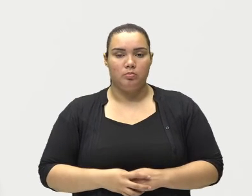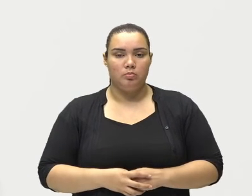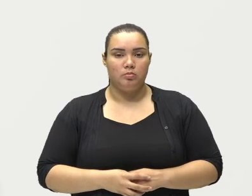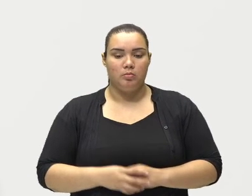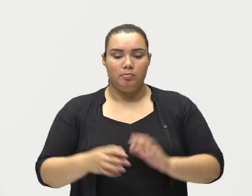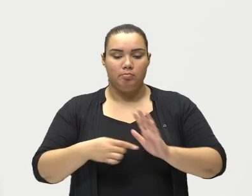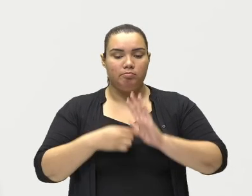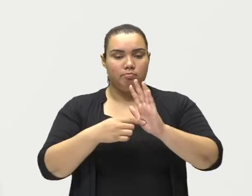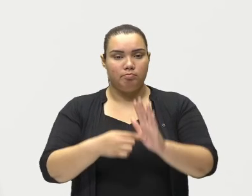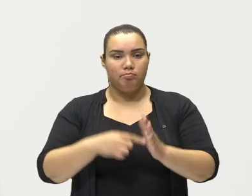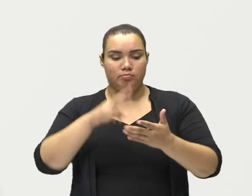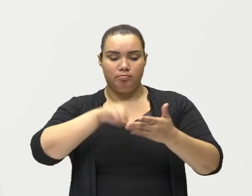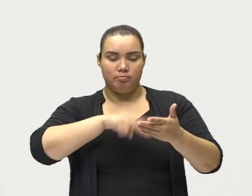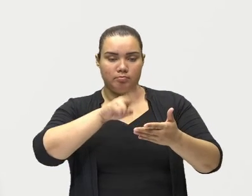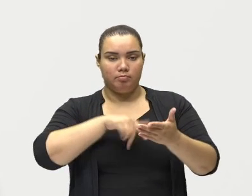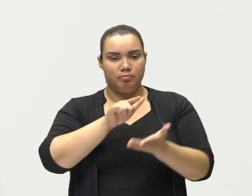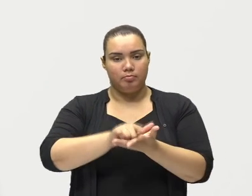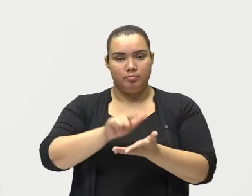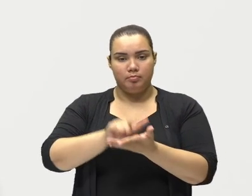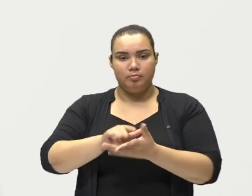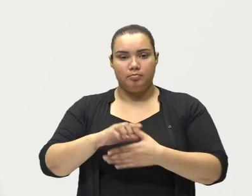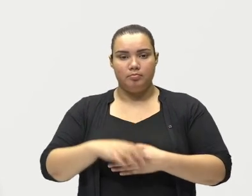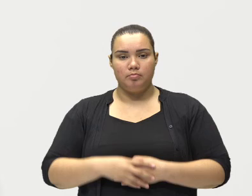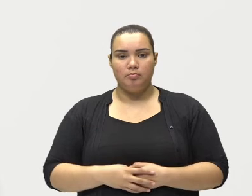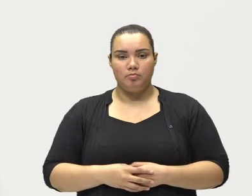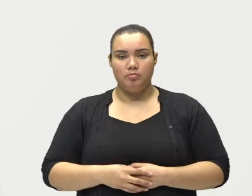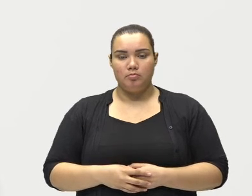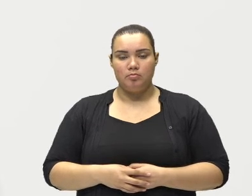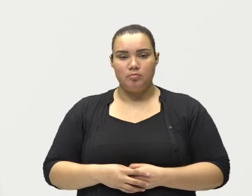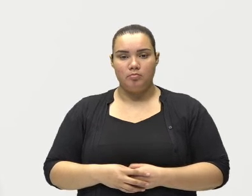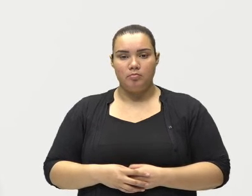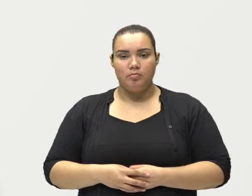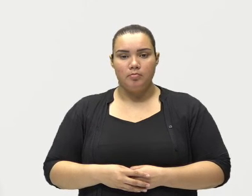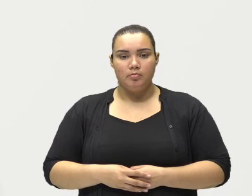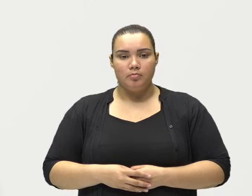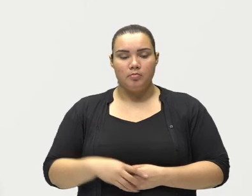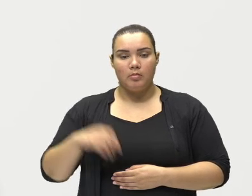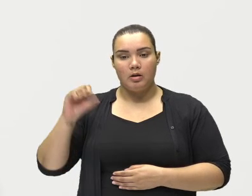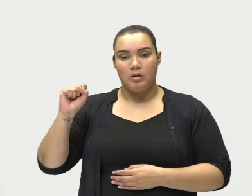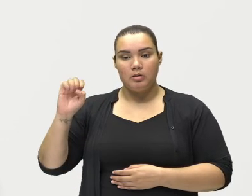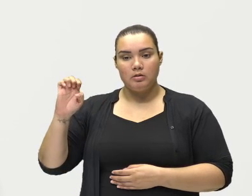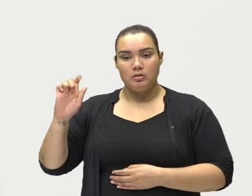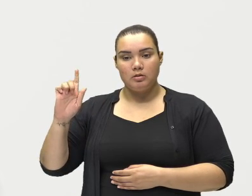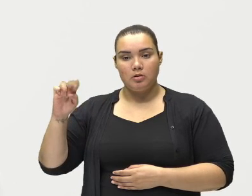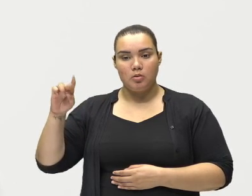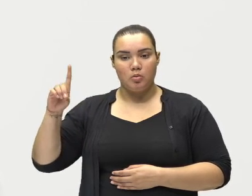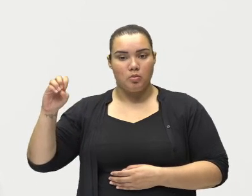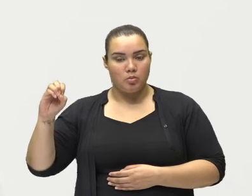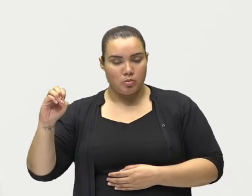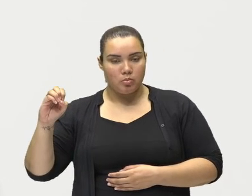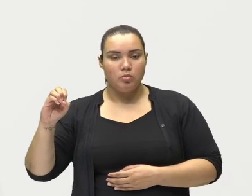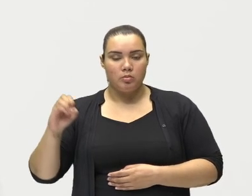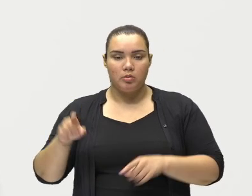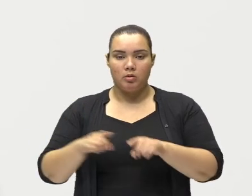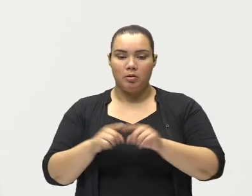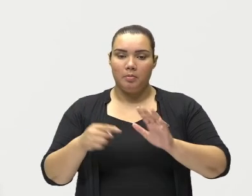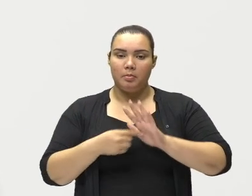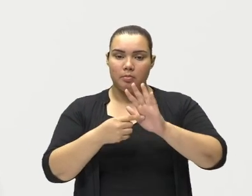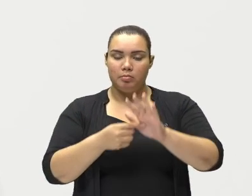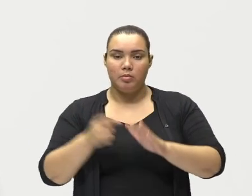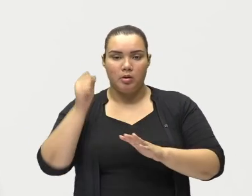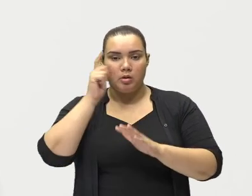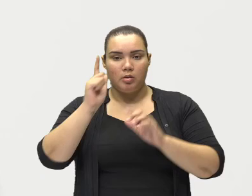estava indicado na bula. Segundo estava indicado na bula. Também traz a